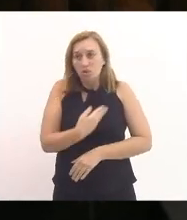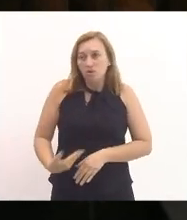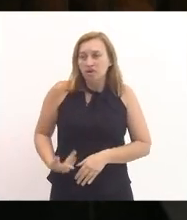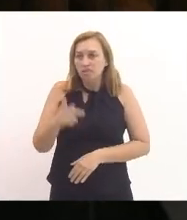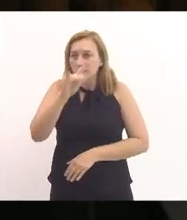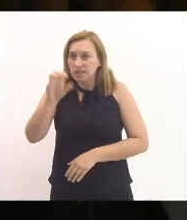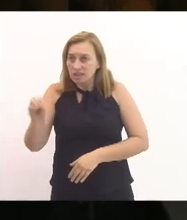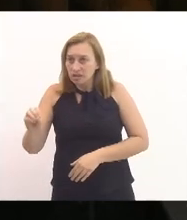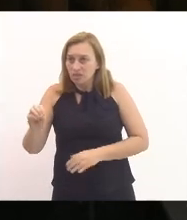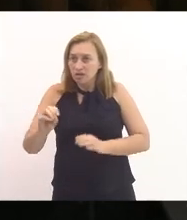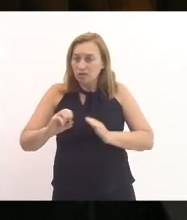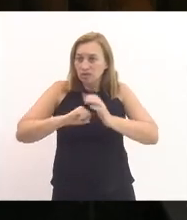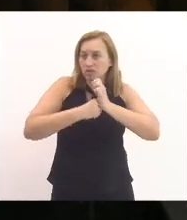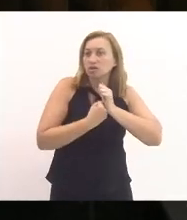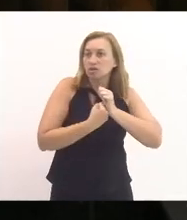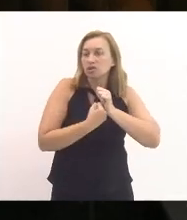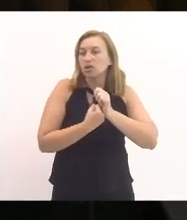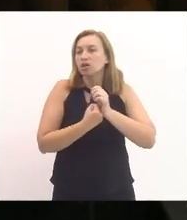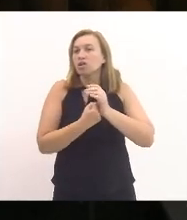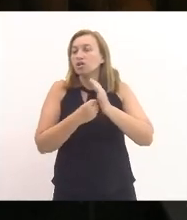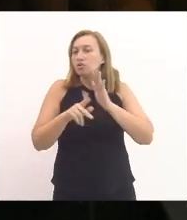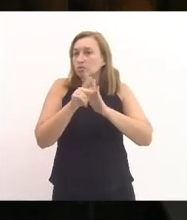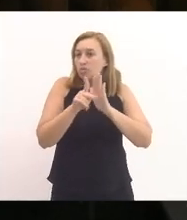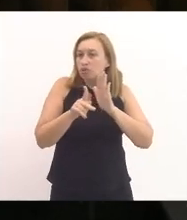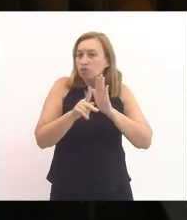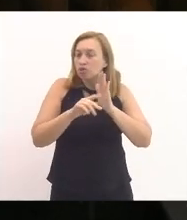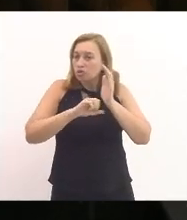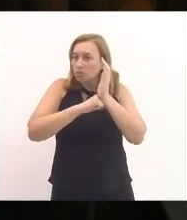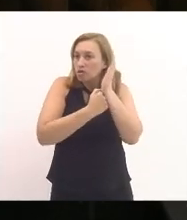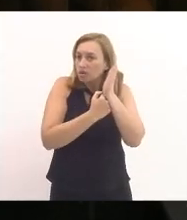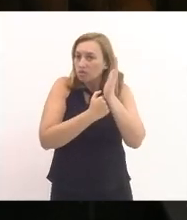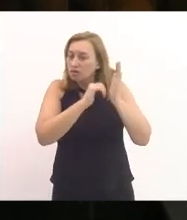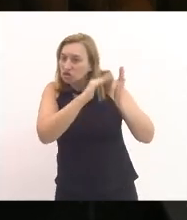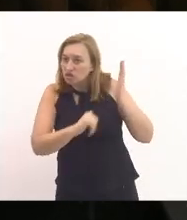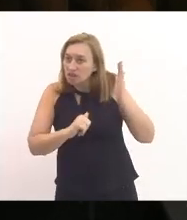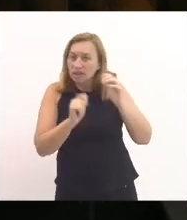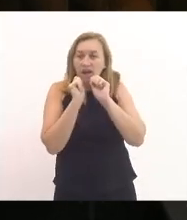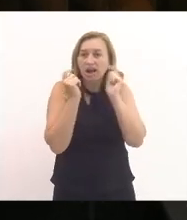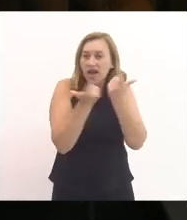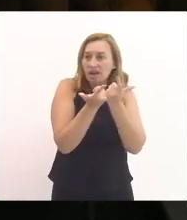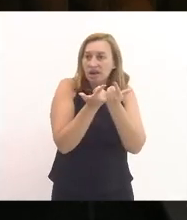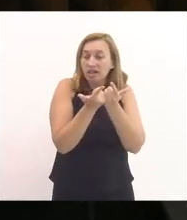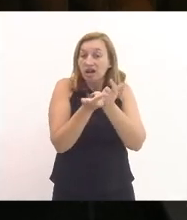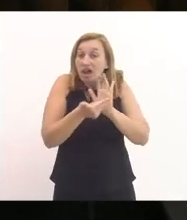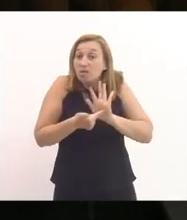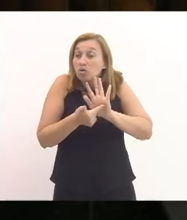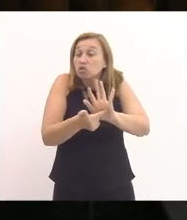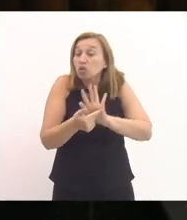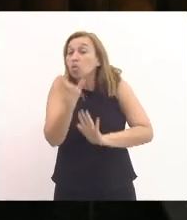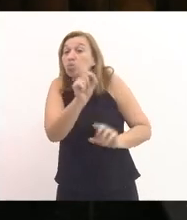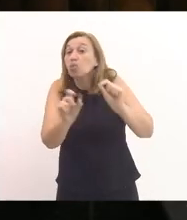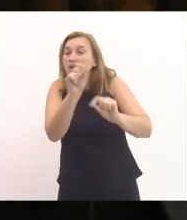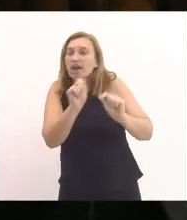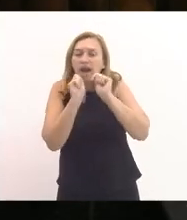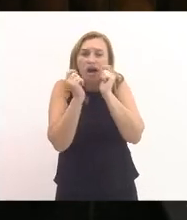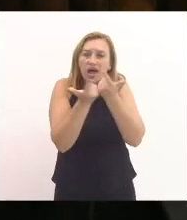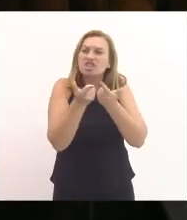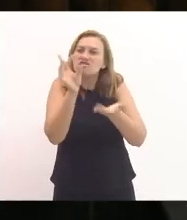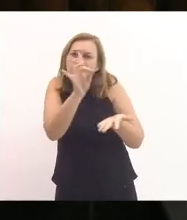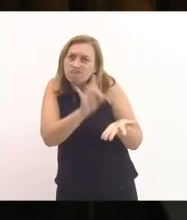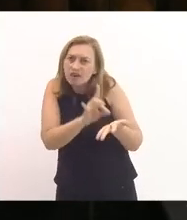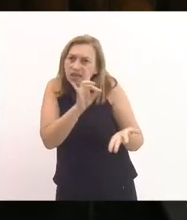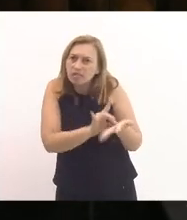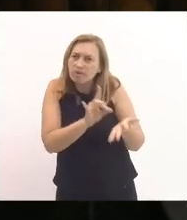do pezão ele vetou em um projeto foi derrubado Ou melhor o veto foi derrubado na alérgicas e alerj demonstrou demonstrou